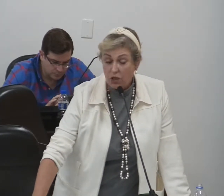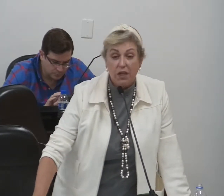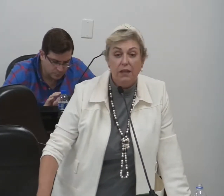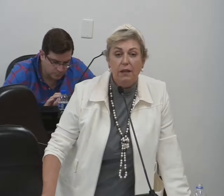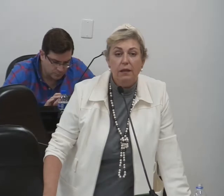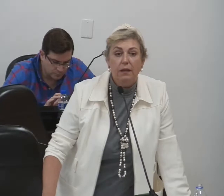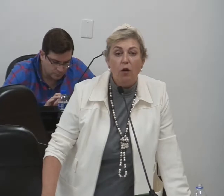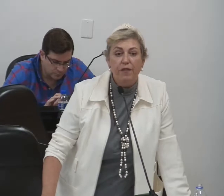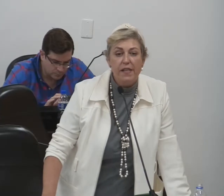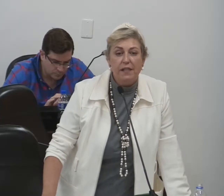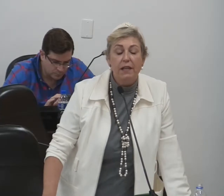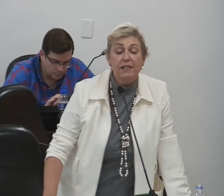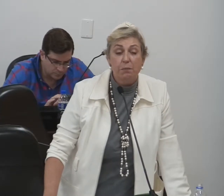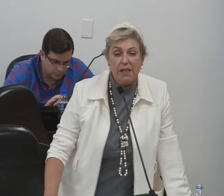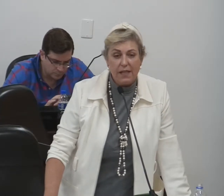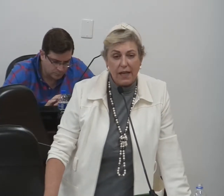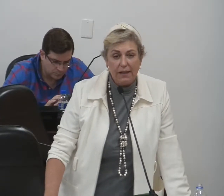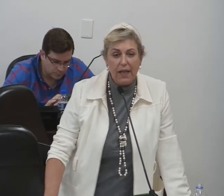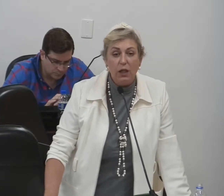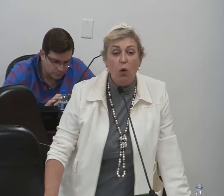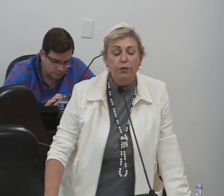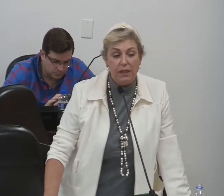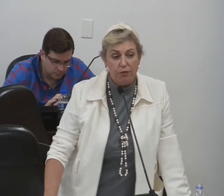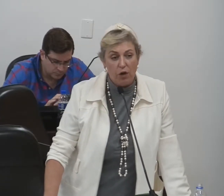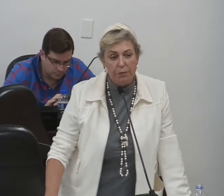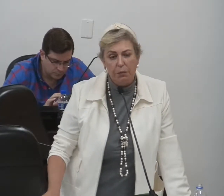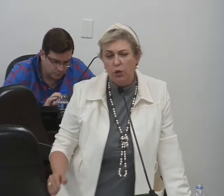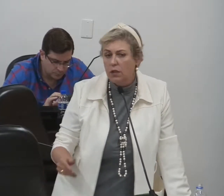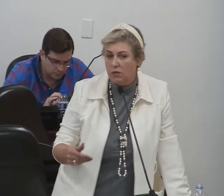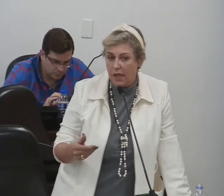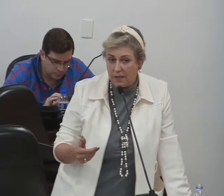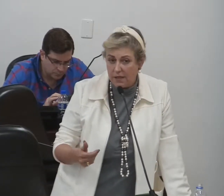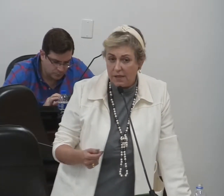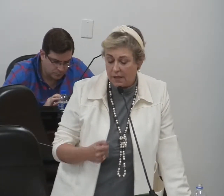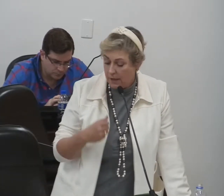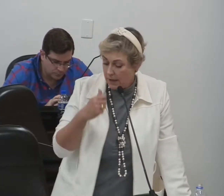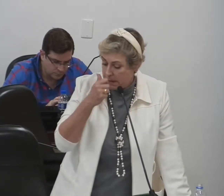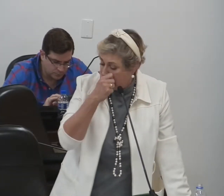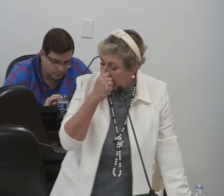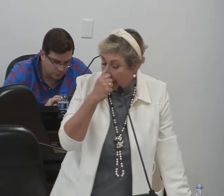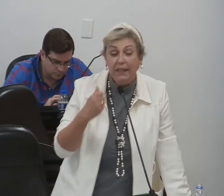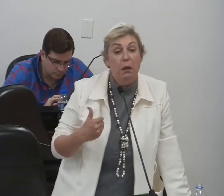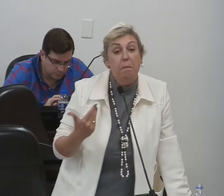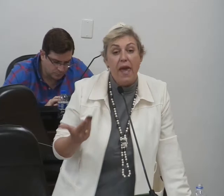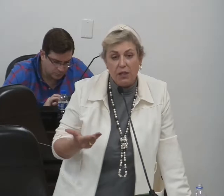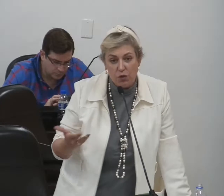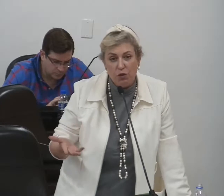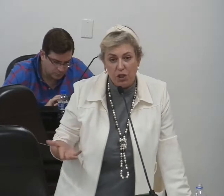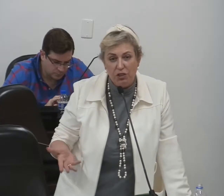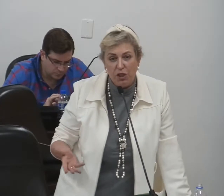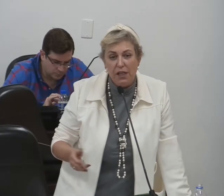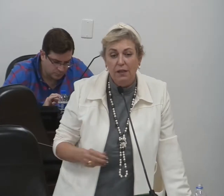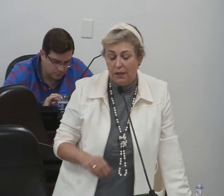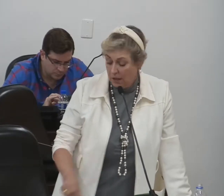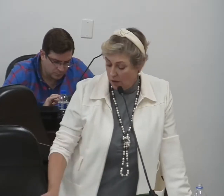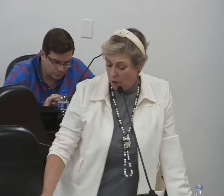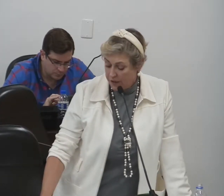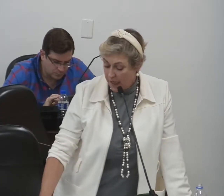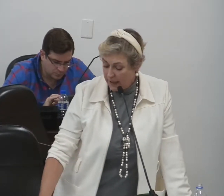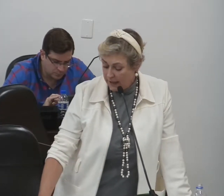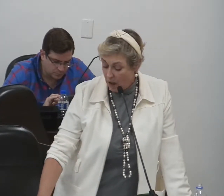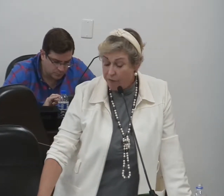Acho que talvez tenha que se pensar até em outra forma. Muitos desses, quem tem pet hoje em dia,